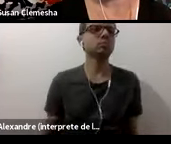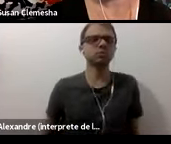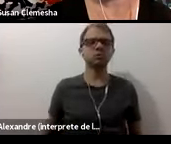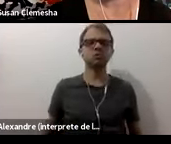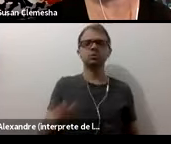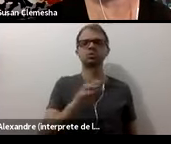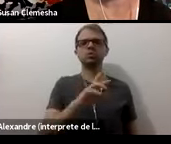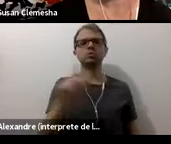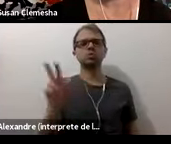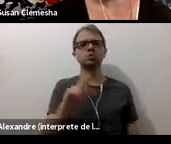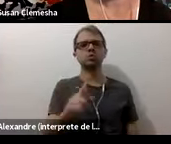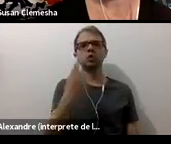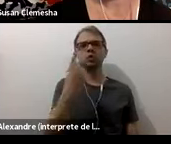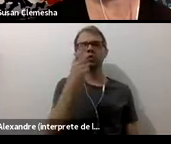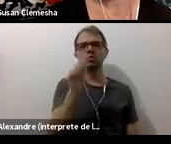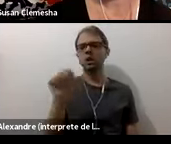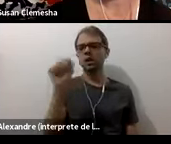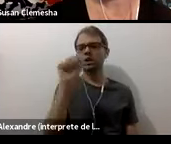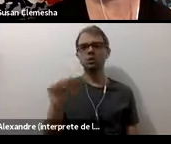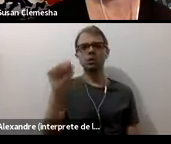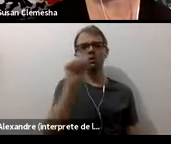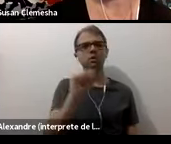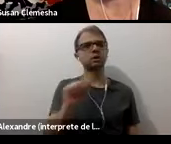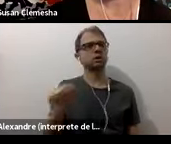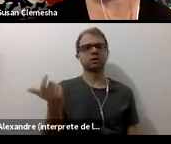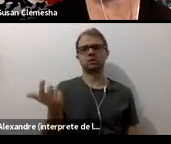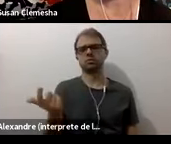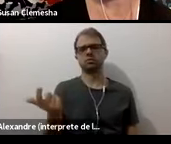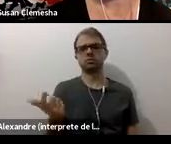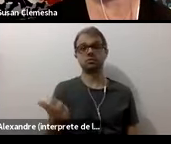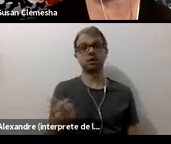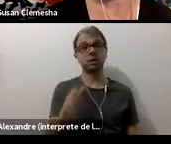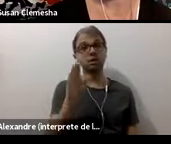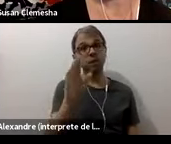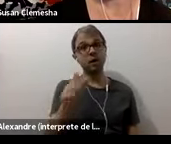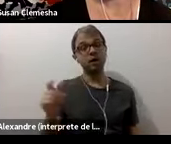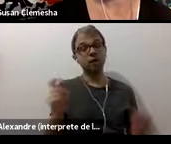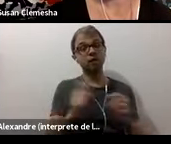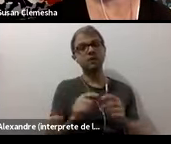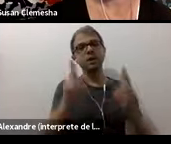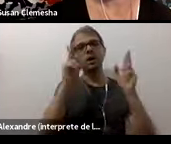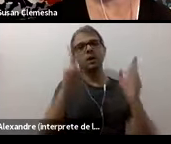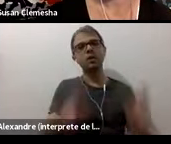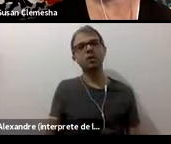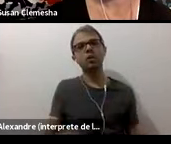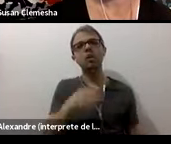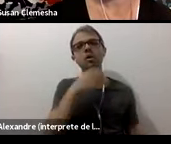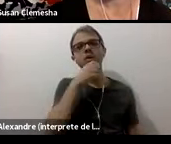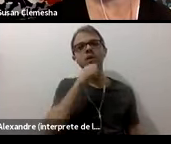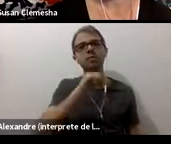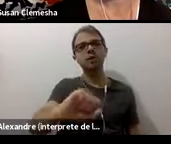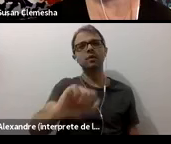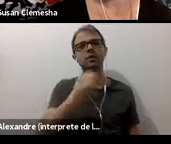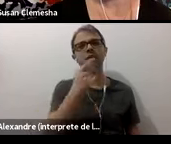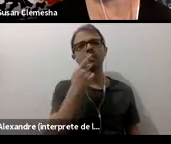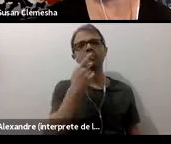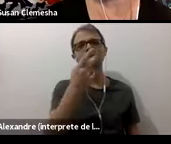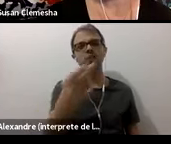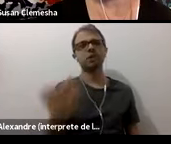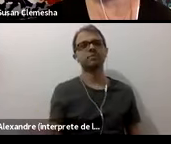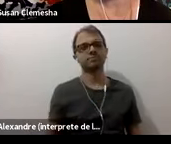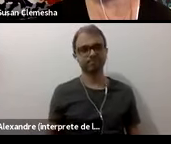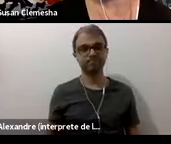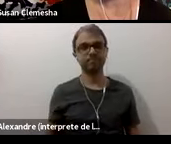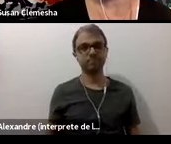querendo realmente contribuir, criar o Inédito Viável do Paulo Freire. Então, contribuo. Da mesma forma, a Brincada do Ouvir está aí